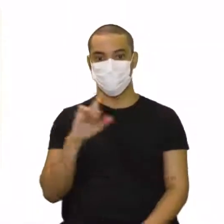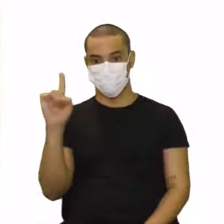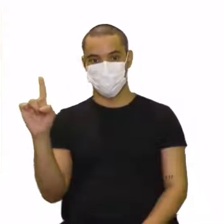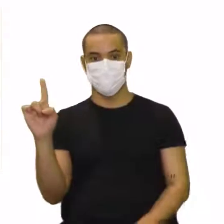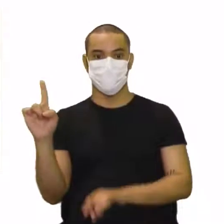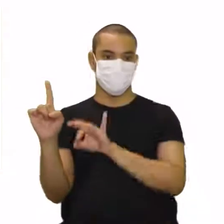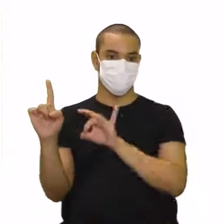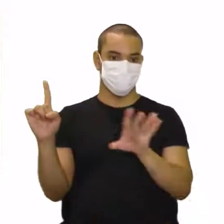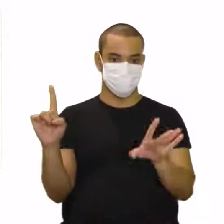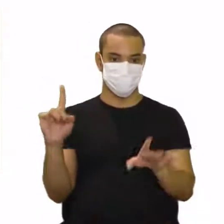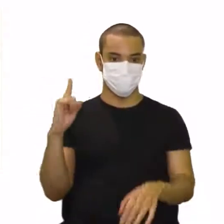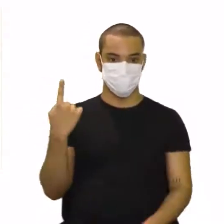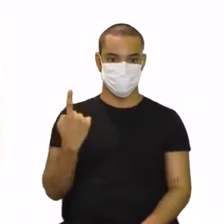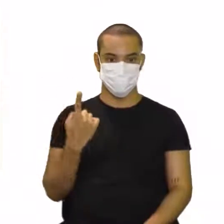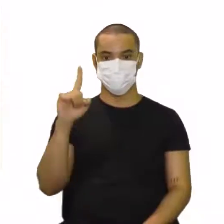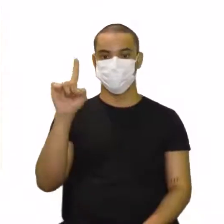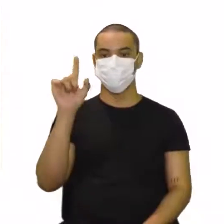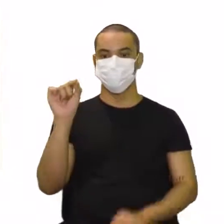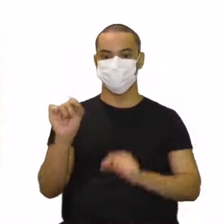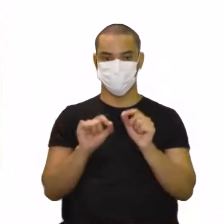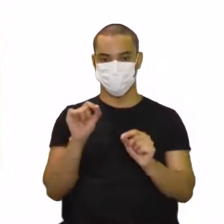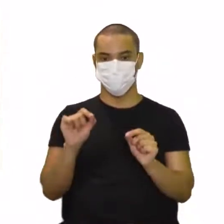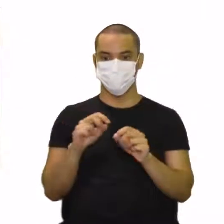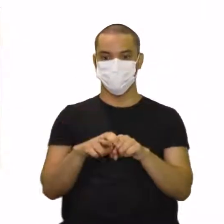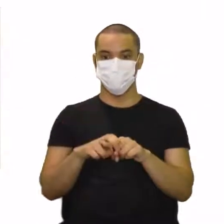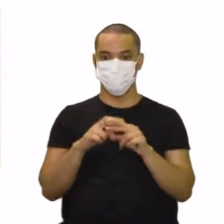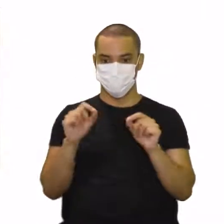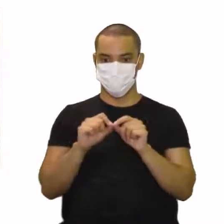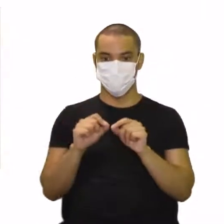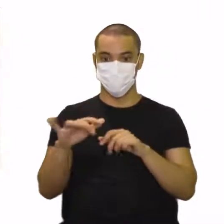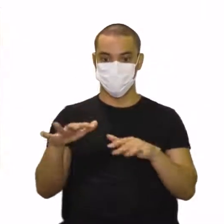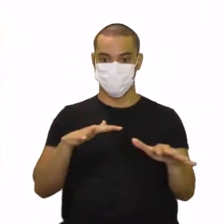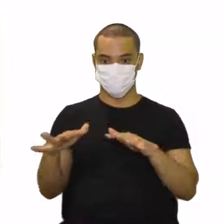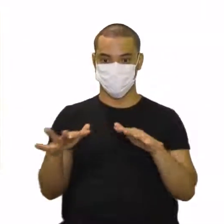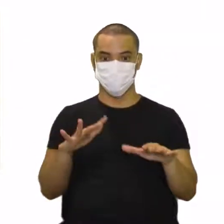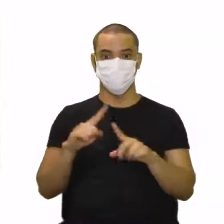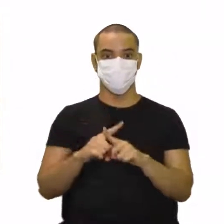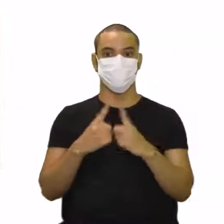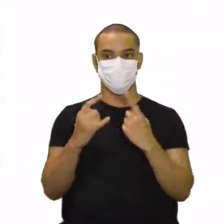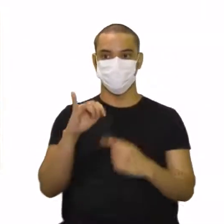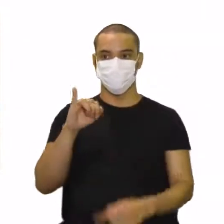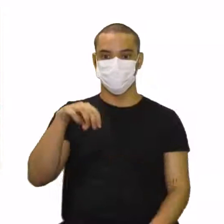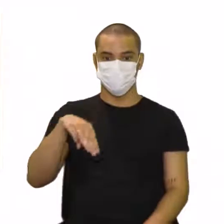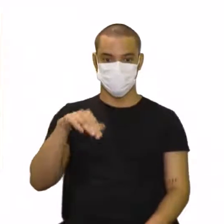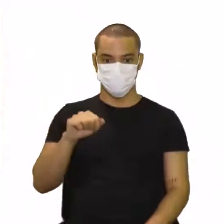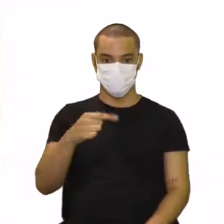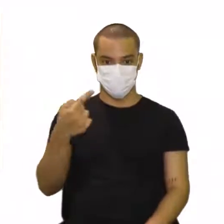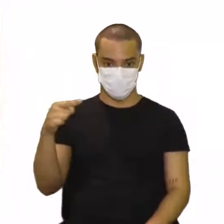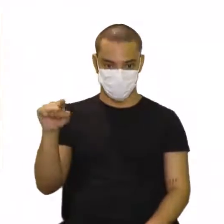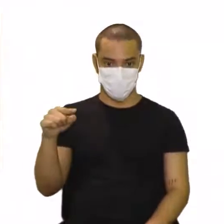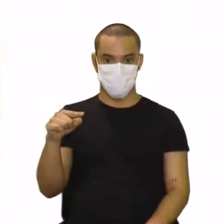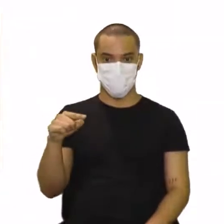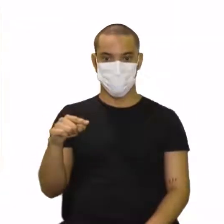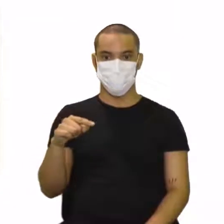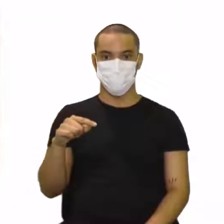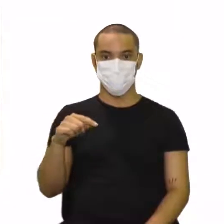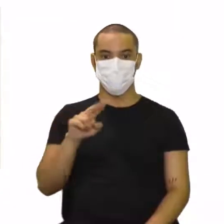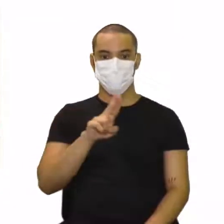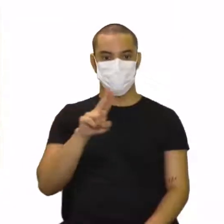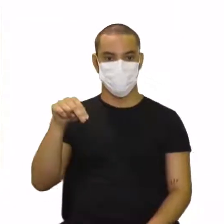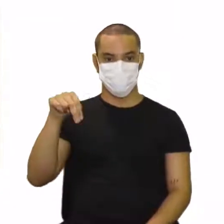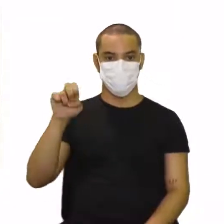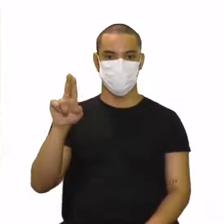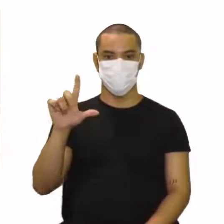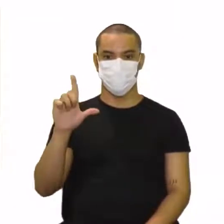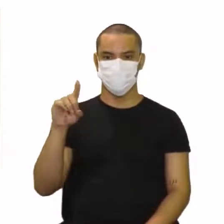uma. E por último aqui, ó. Então ele faz esse movimento. Só que esses ímãs de neodímio, que são